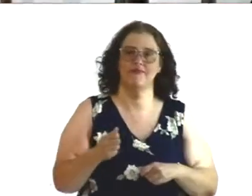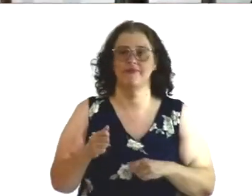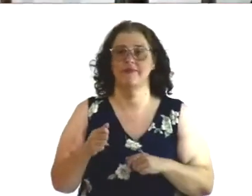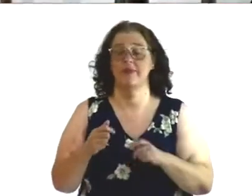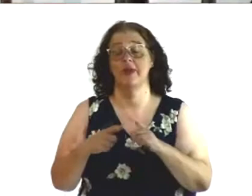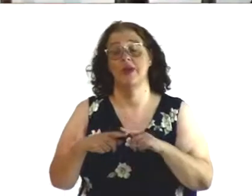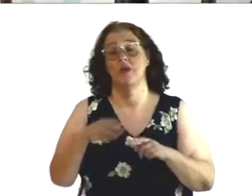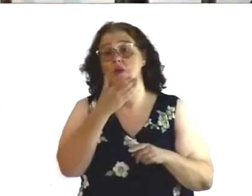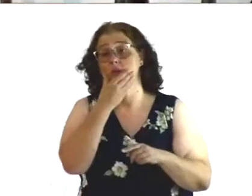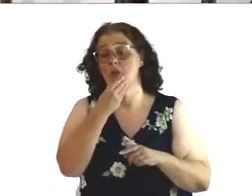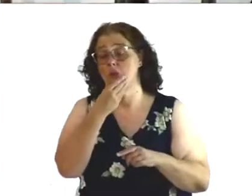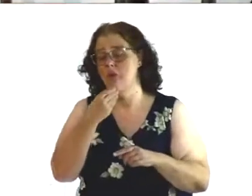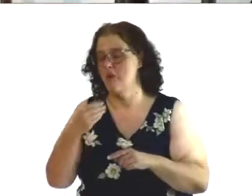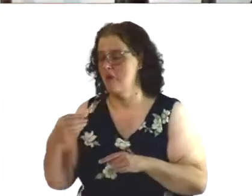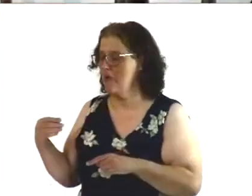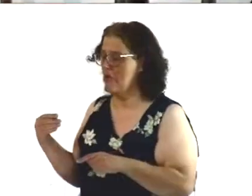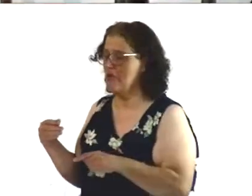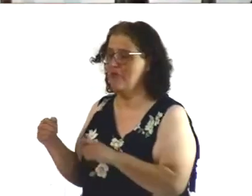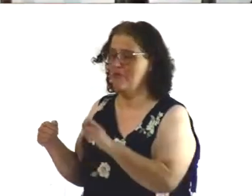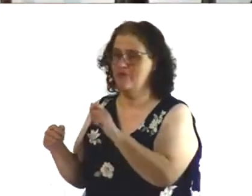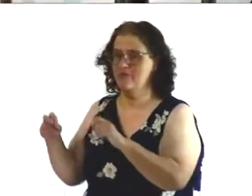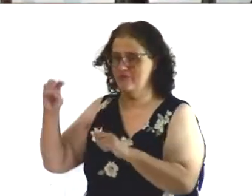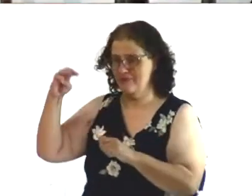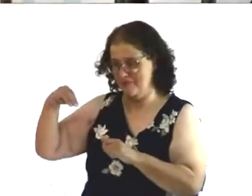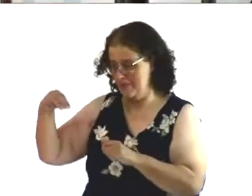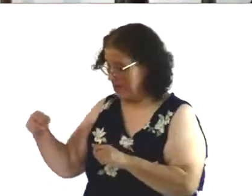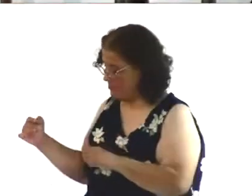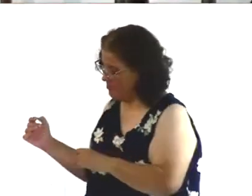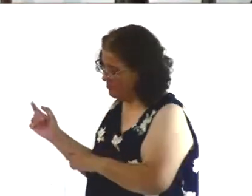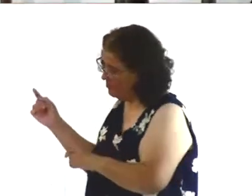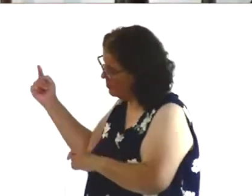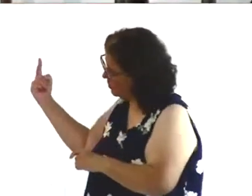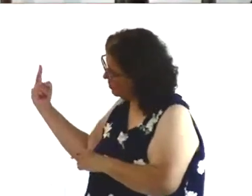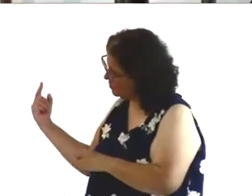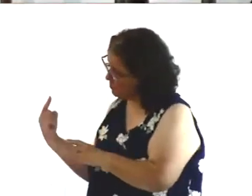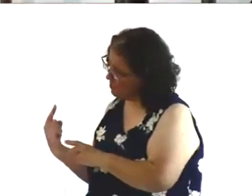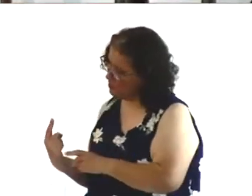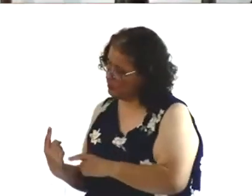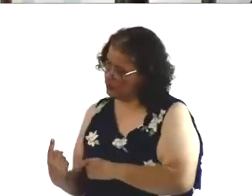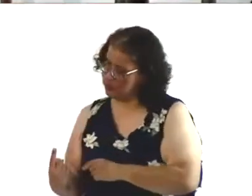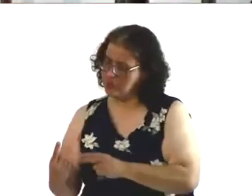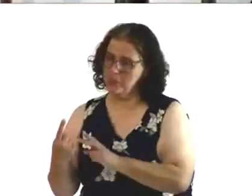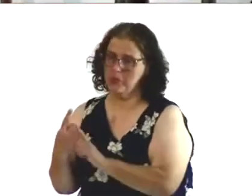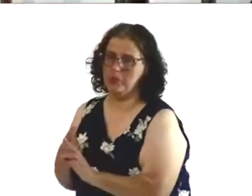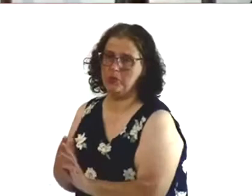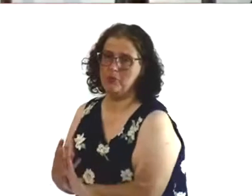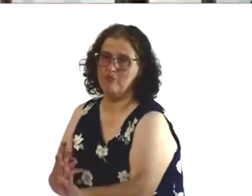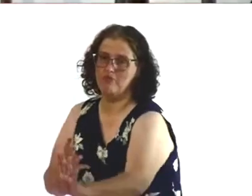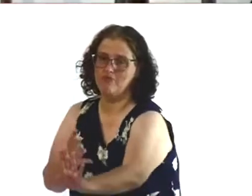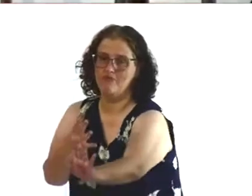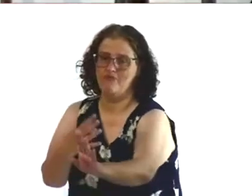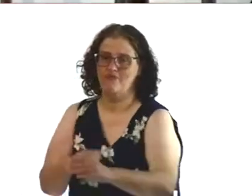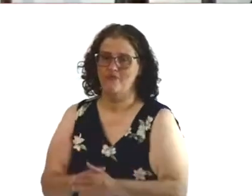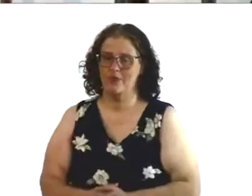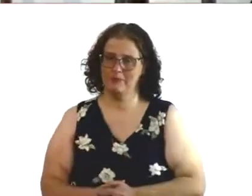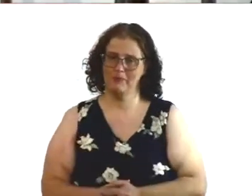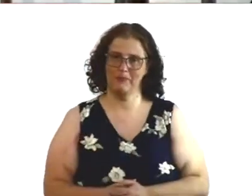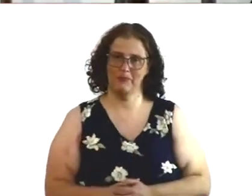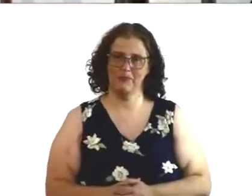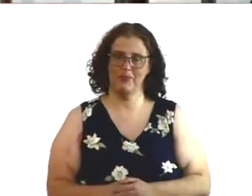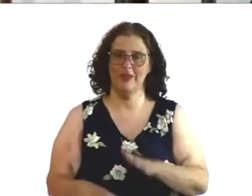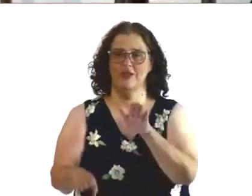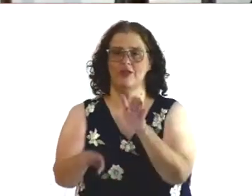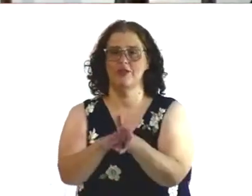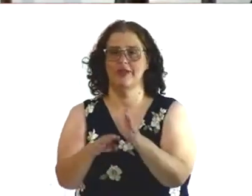do Oriente são os primeiros a chegarem até onde está Jesus. Veja, é importante não confundir, não é a